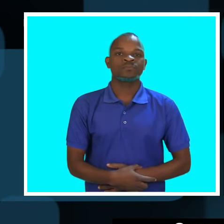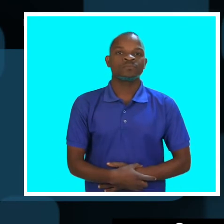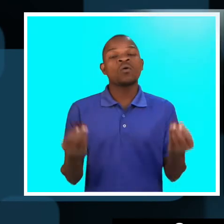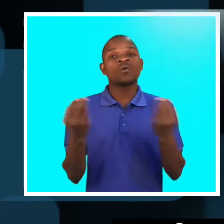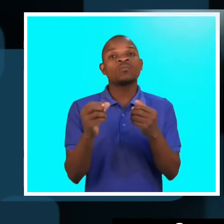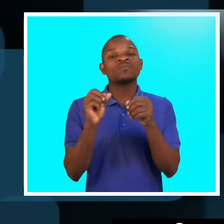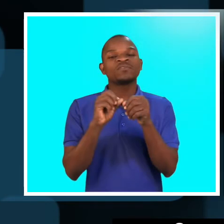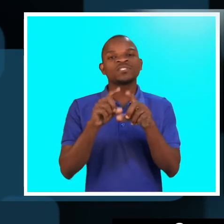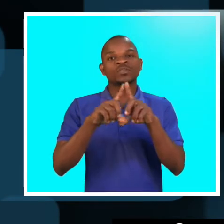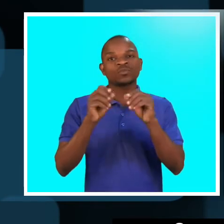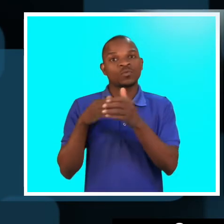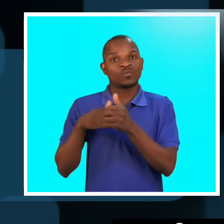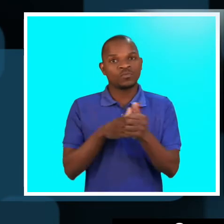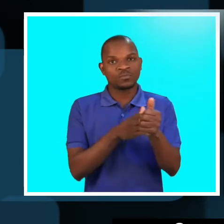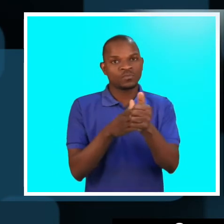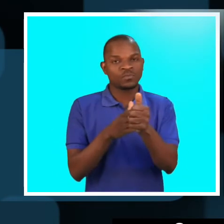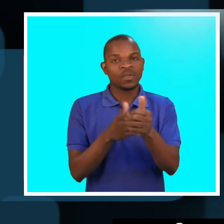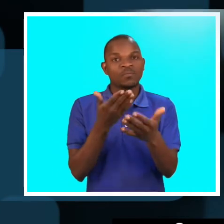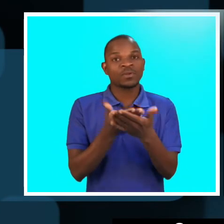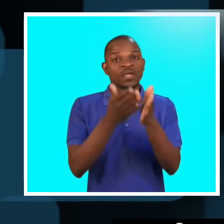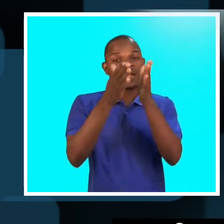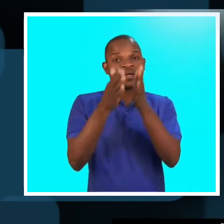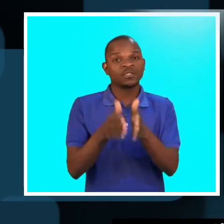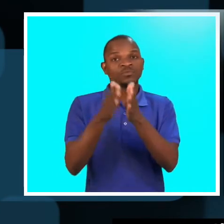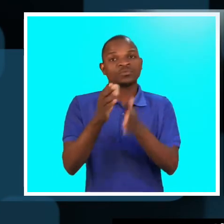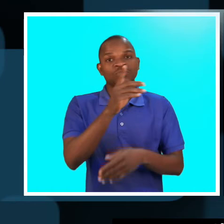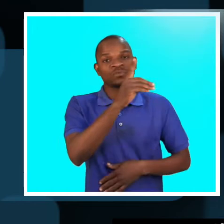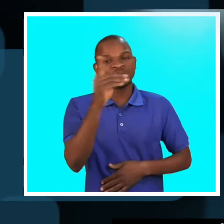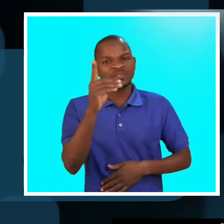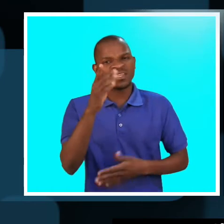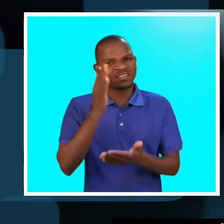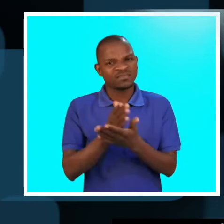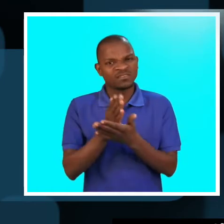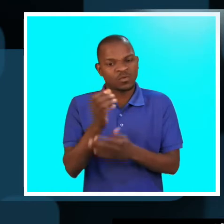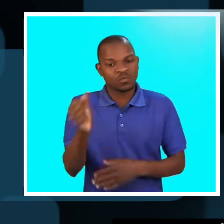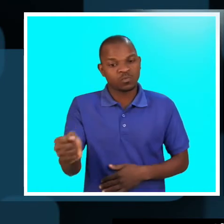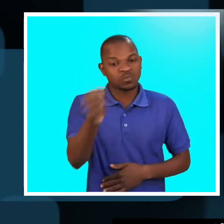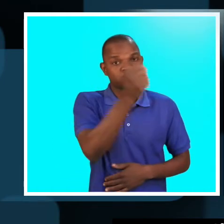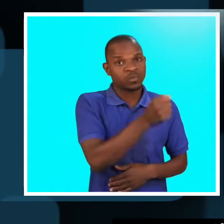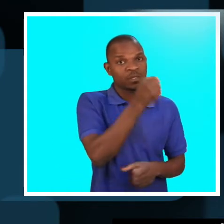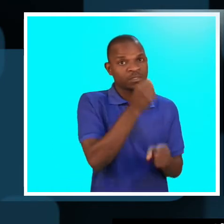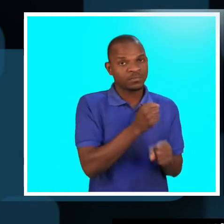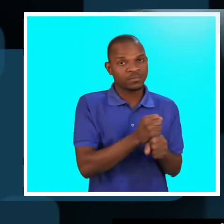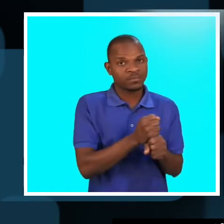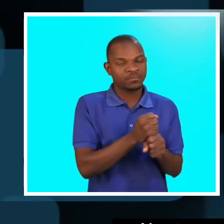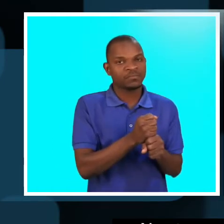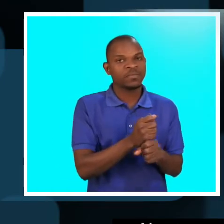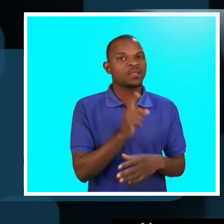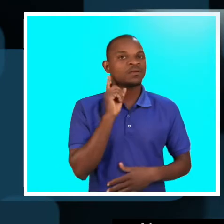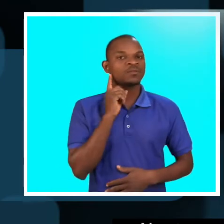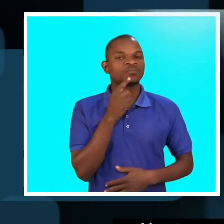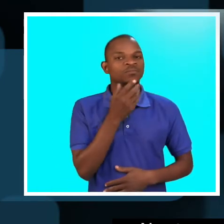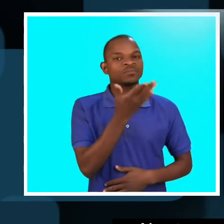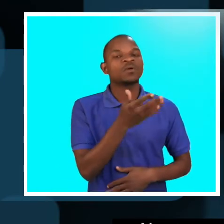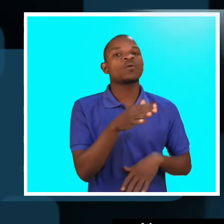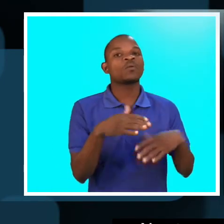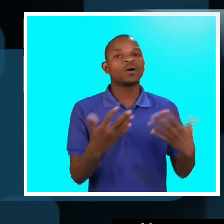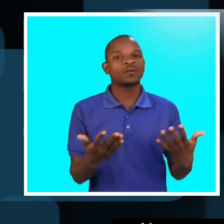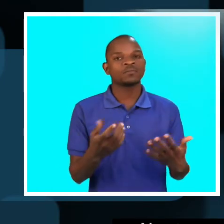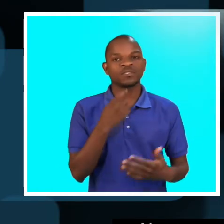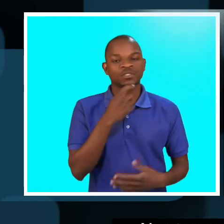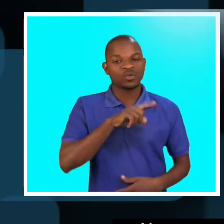deficiência. Como é é feito o acompanhamento, se essas mesmas pessoas com deficiência estão a serem enquadrados no mercado de emprego? Nós temos